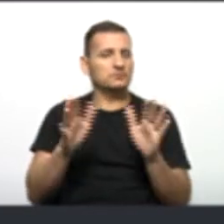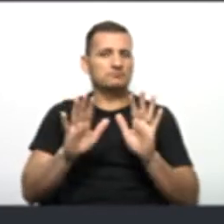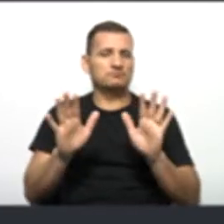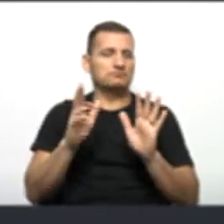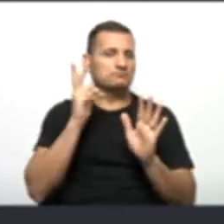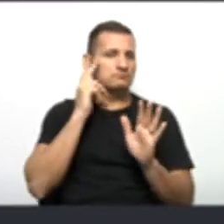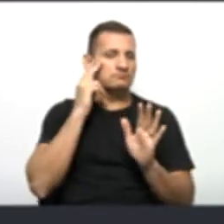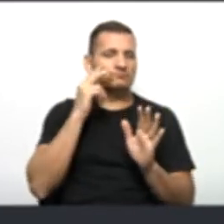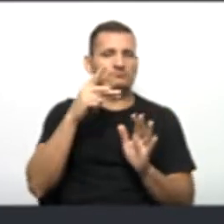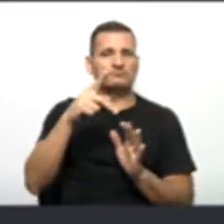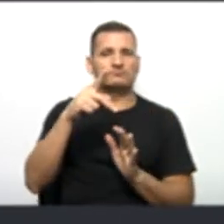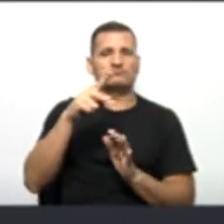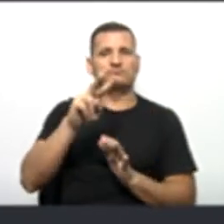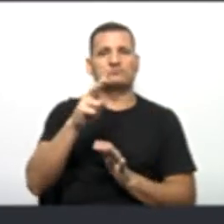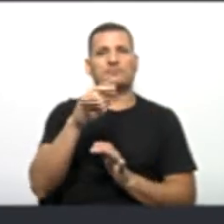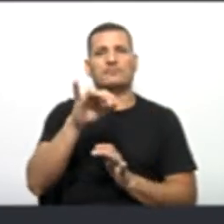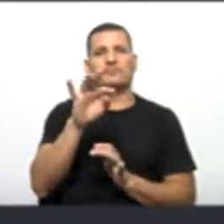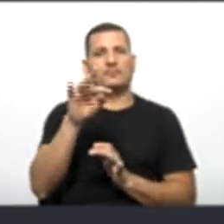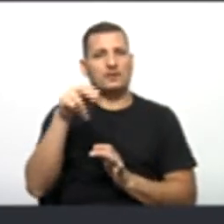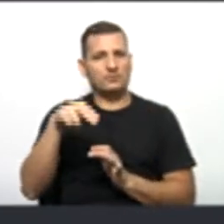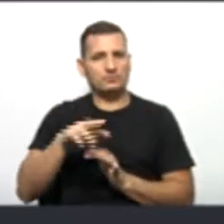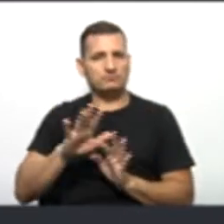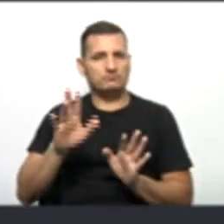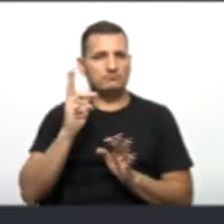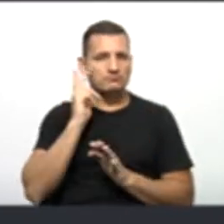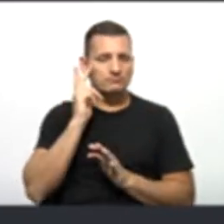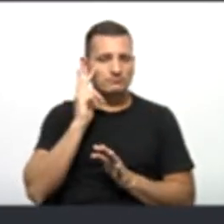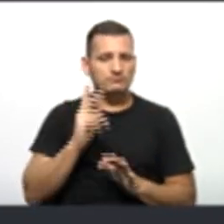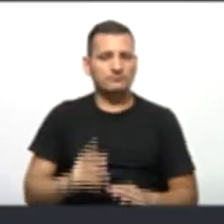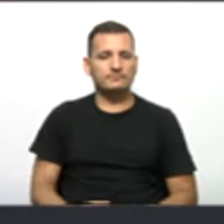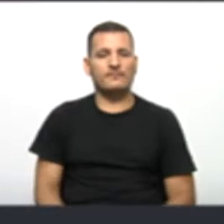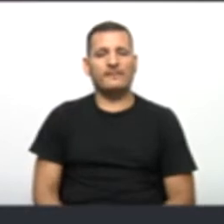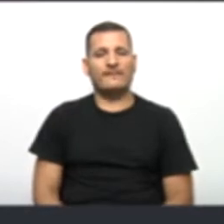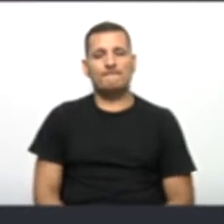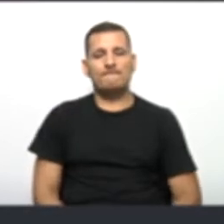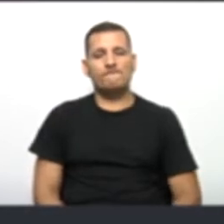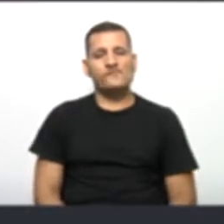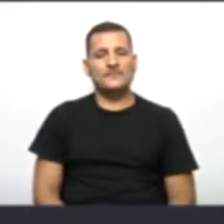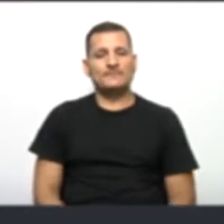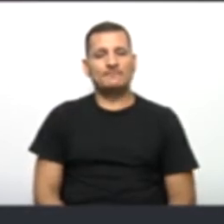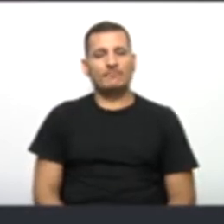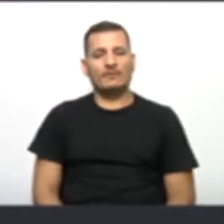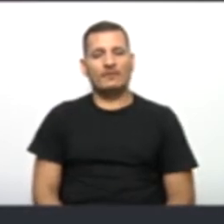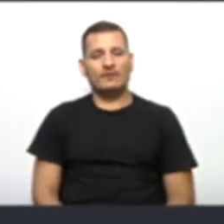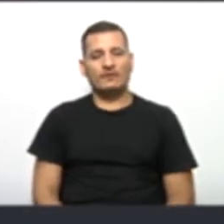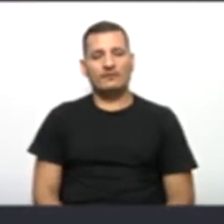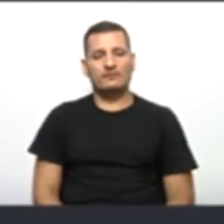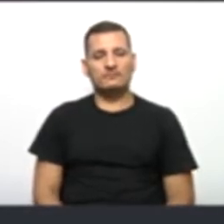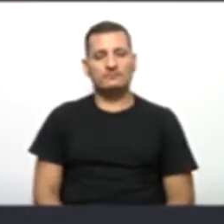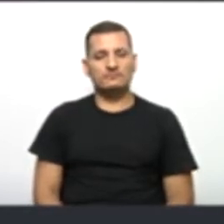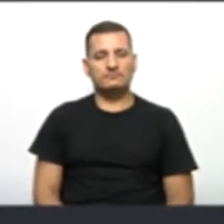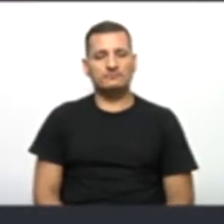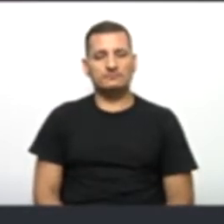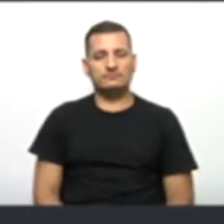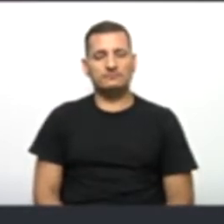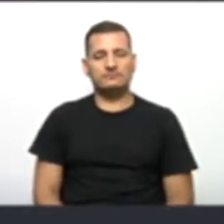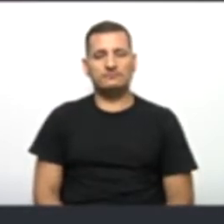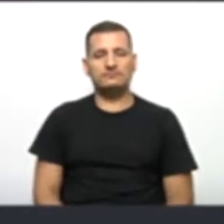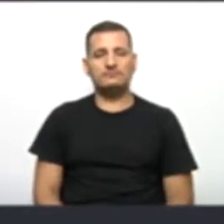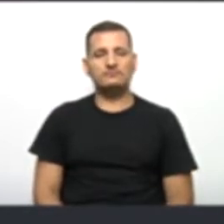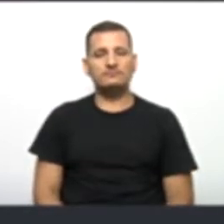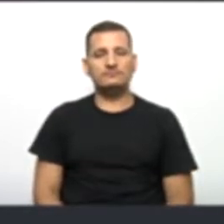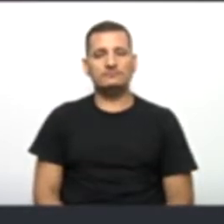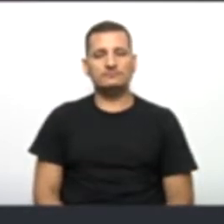tranquilo daí eu vou voltar pra minha pra mim raiz do computador